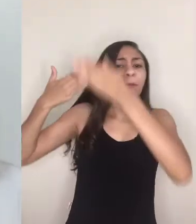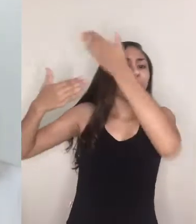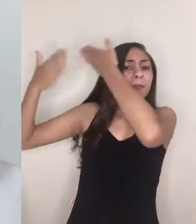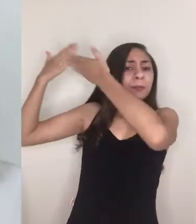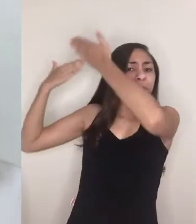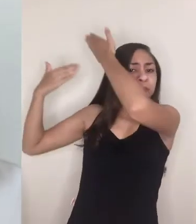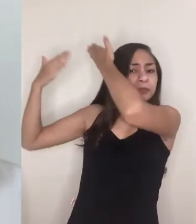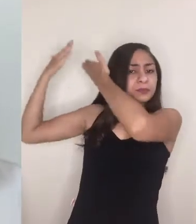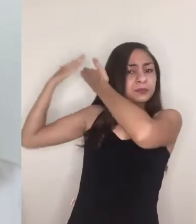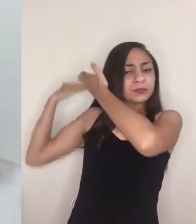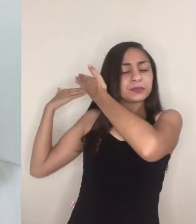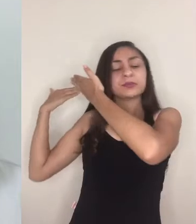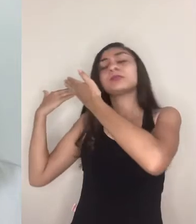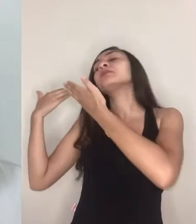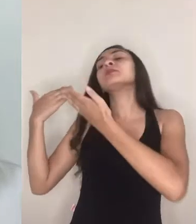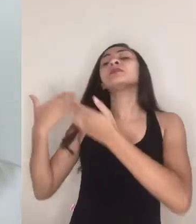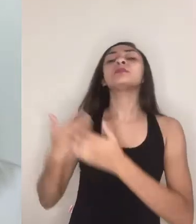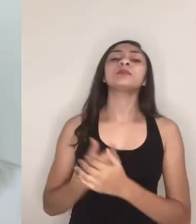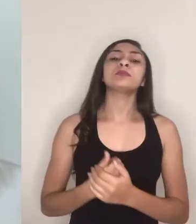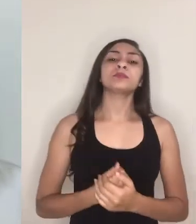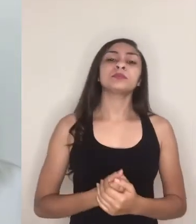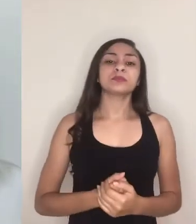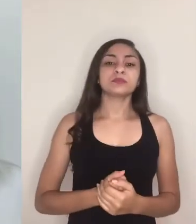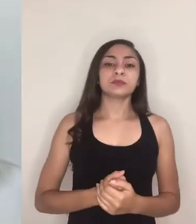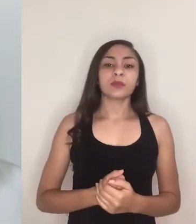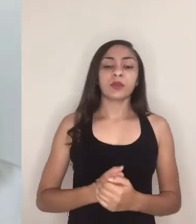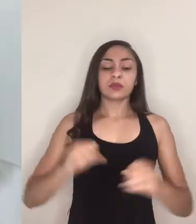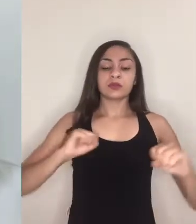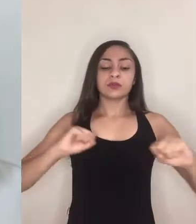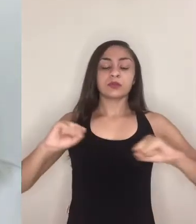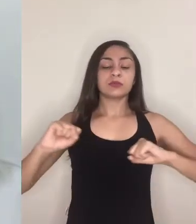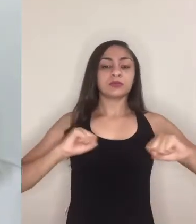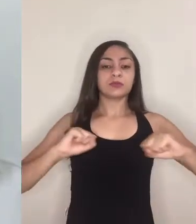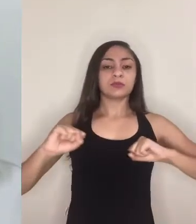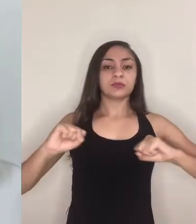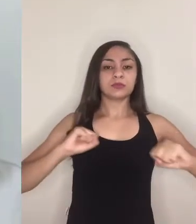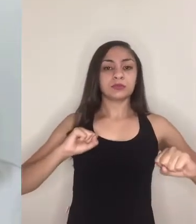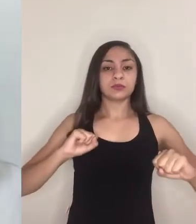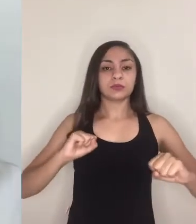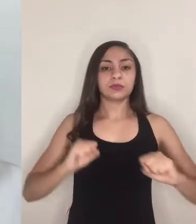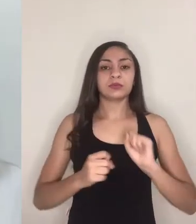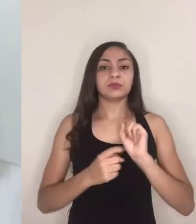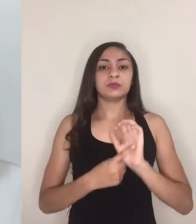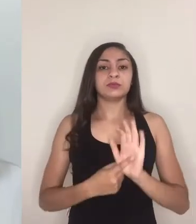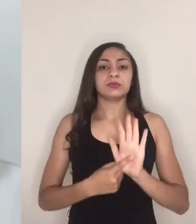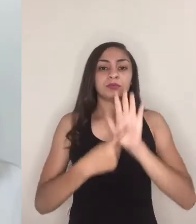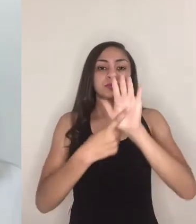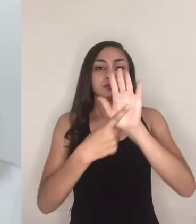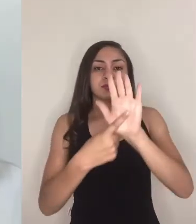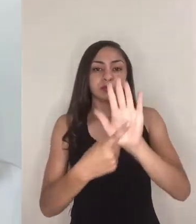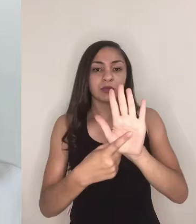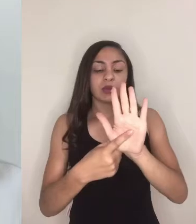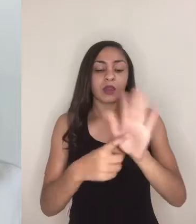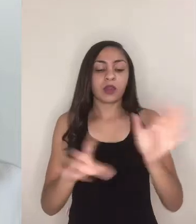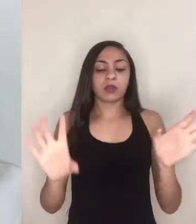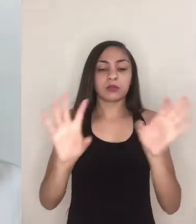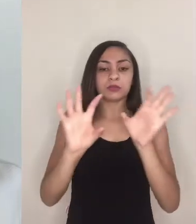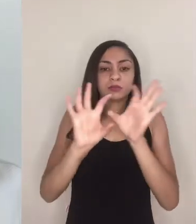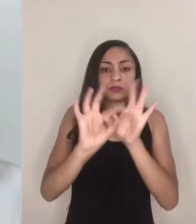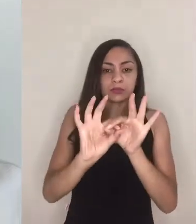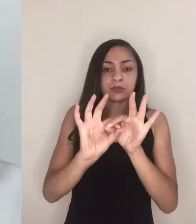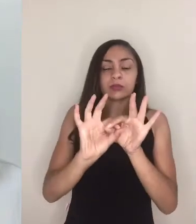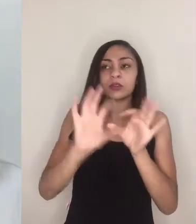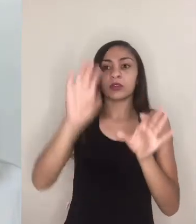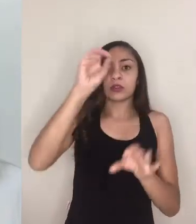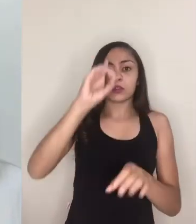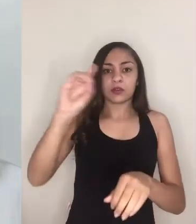fora antigamente com os seus pais. O salmista faz referência ao pacto que Deus fizera